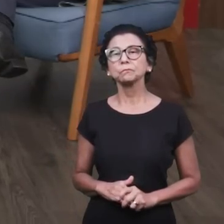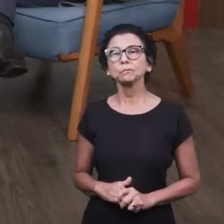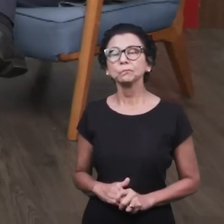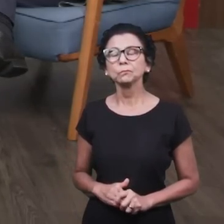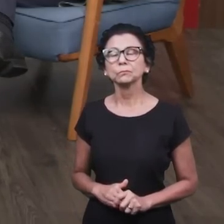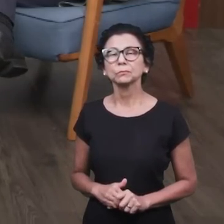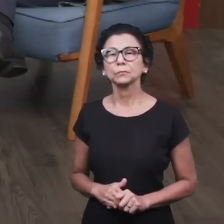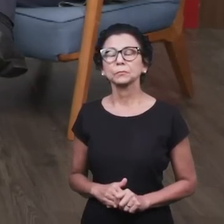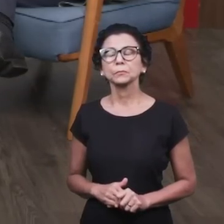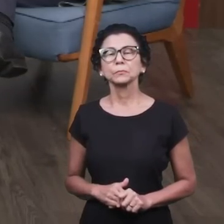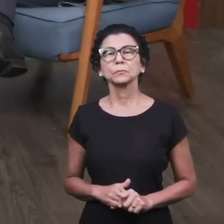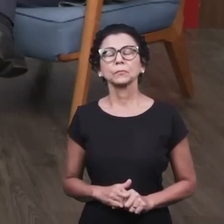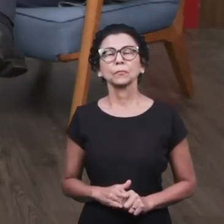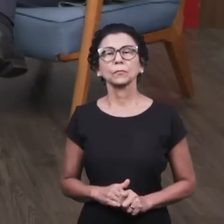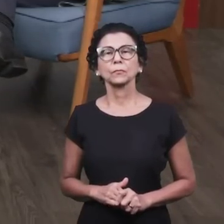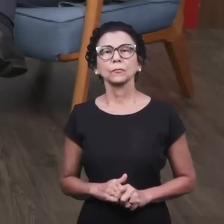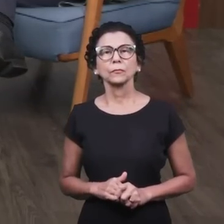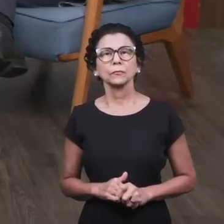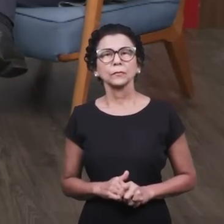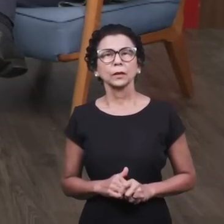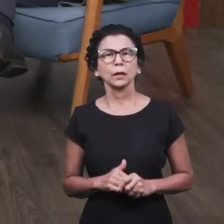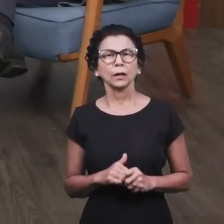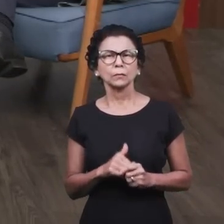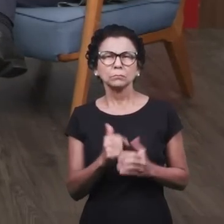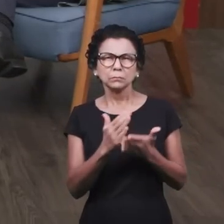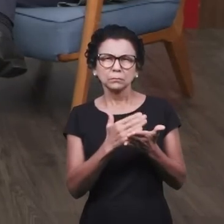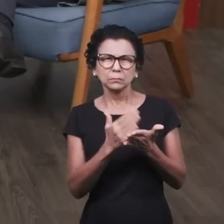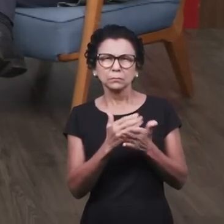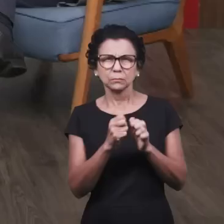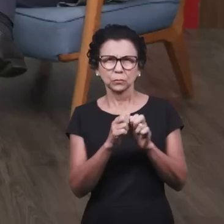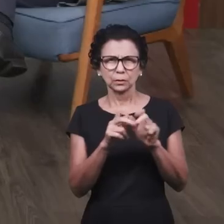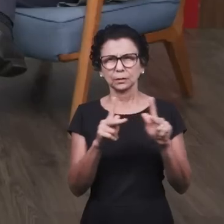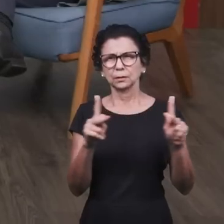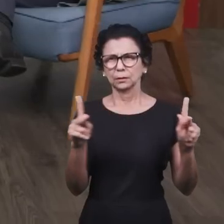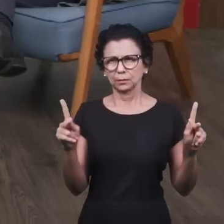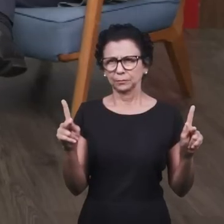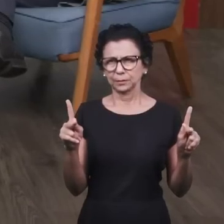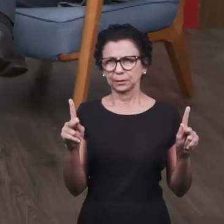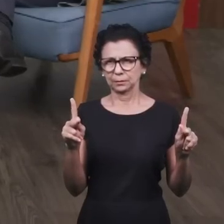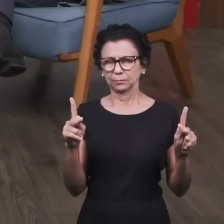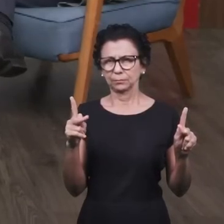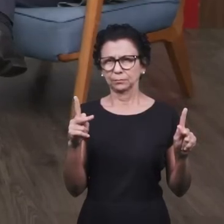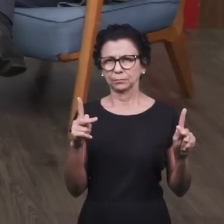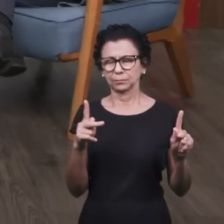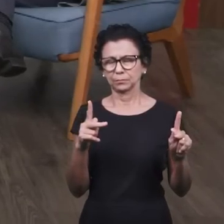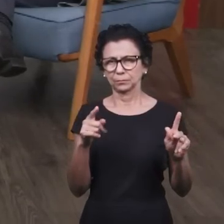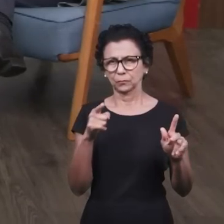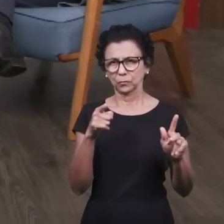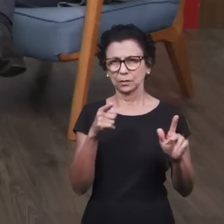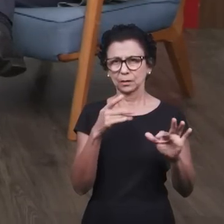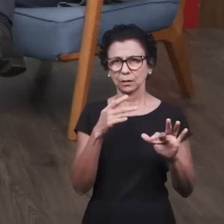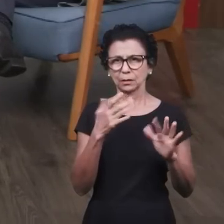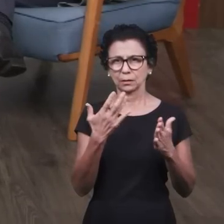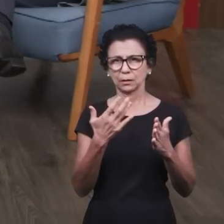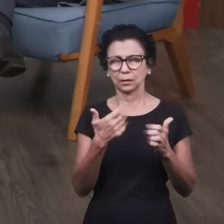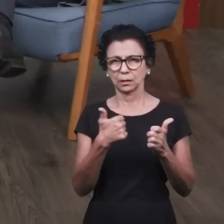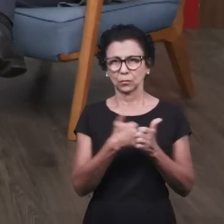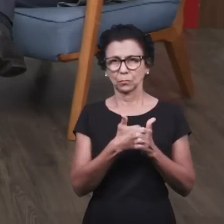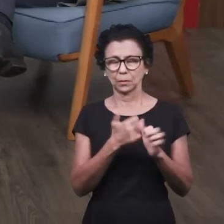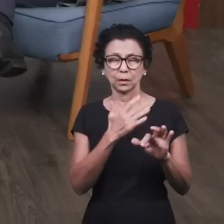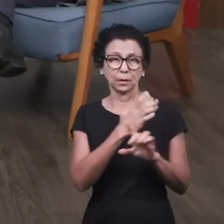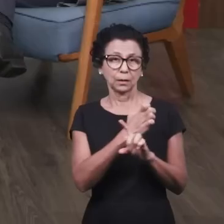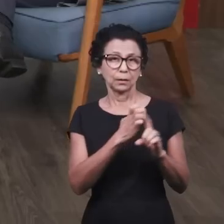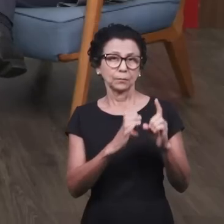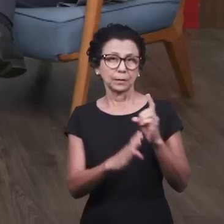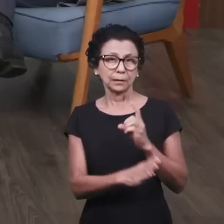feita acerca do livro do Apocalipse. E você que acompanha a Escola Bíblica Dominical da Igreja Cristã Maranata